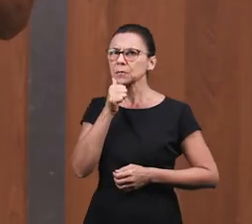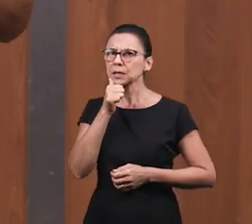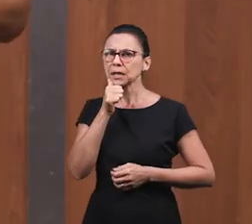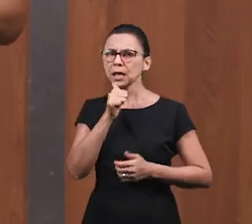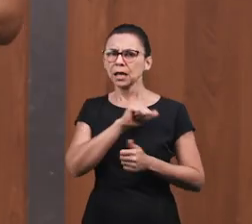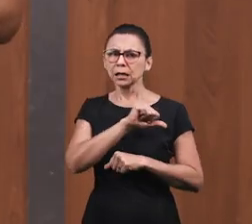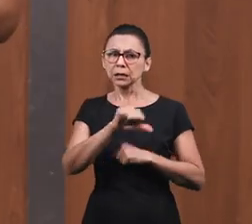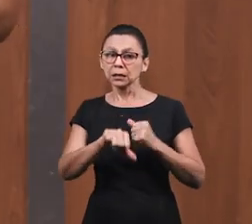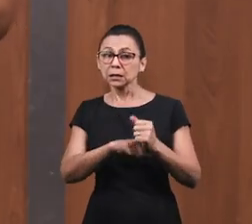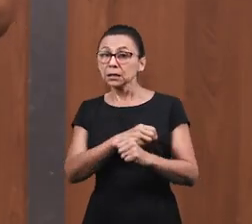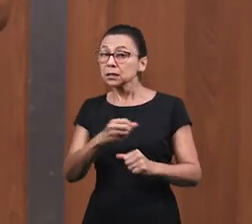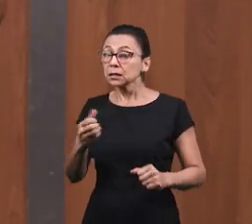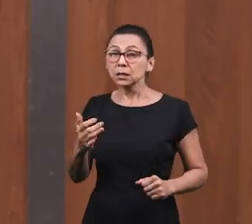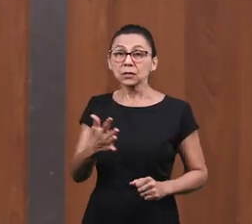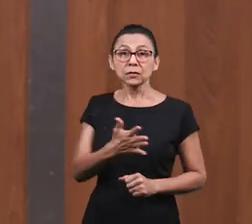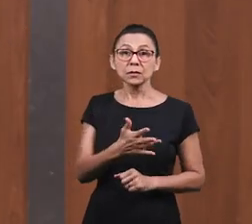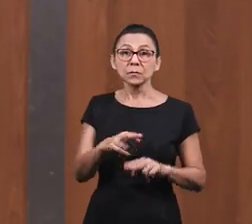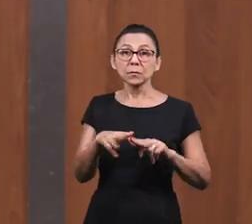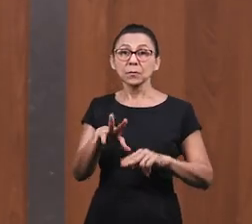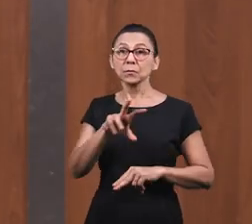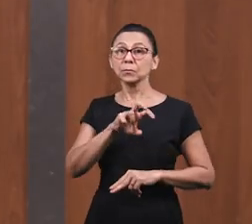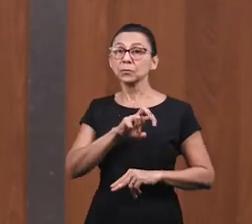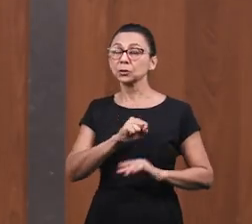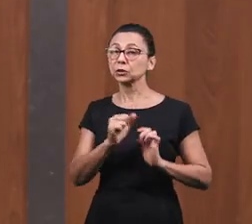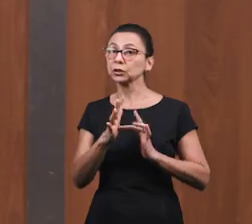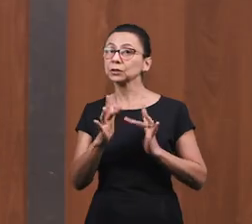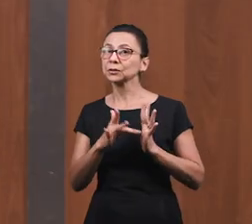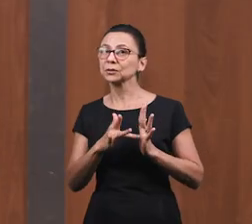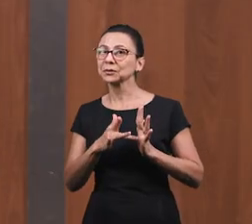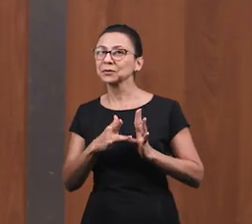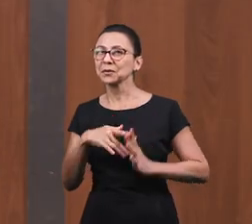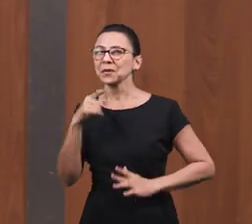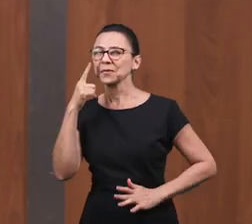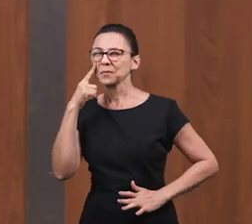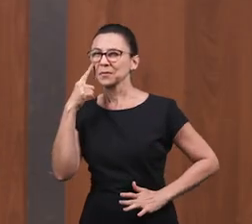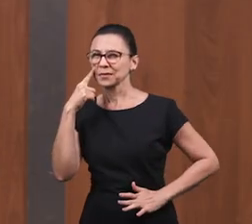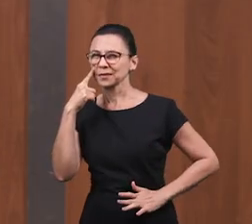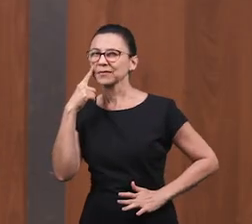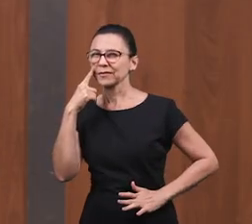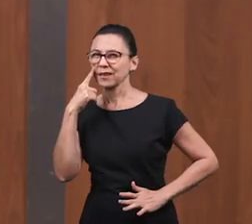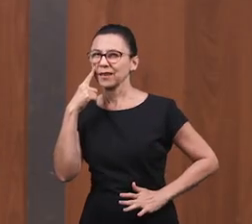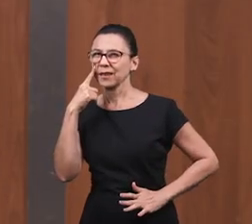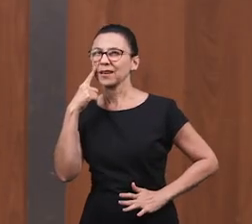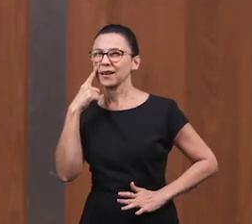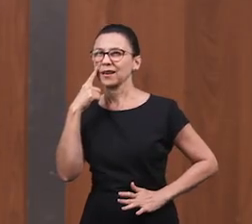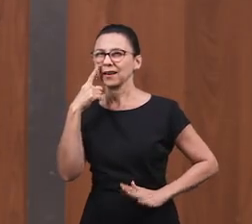vida transformada pelo amor de Jesus. Vamos